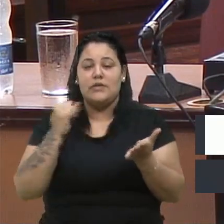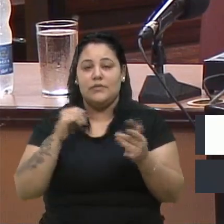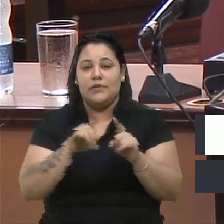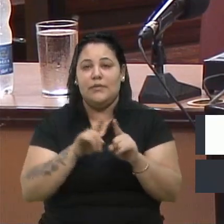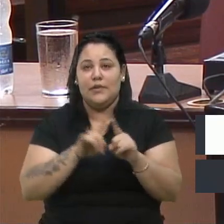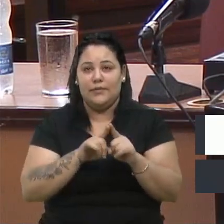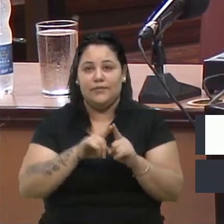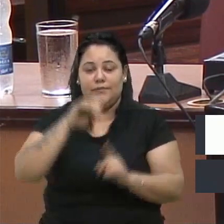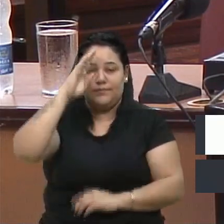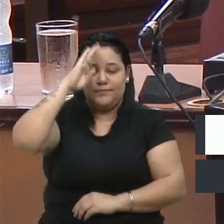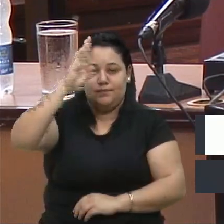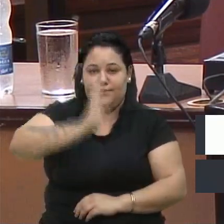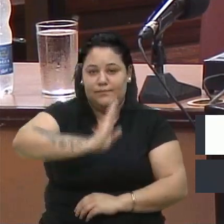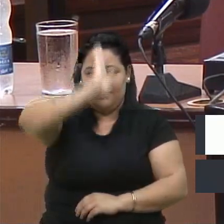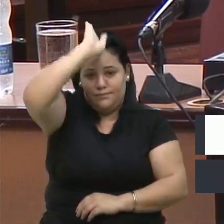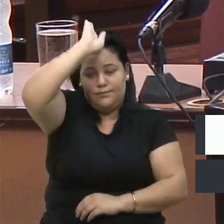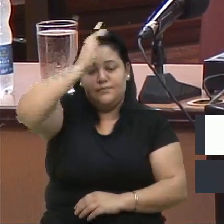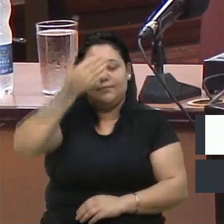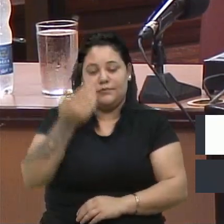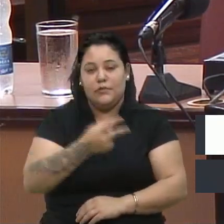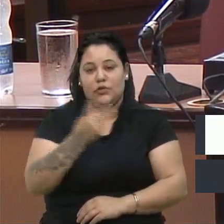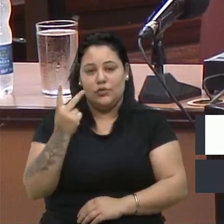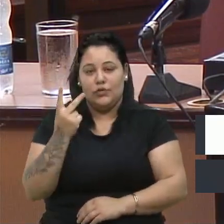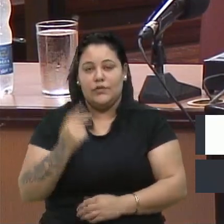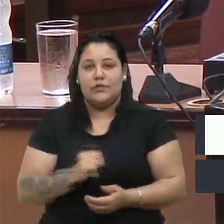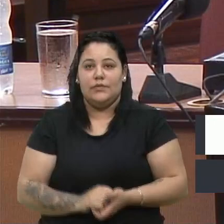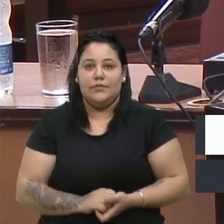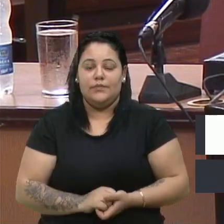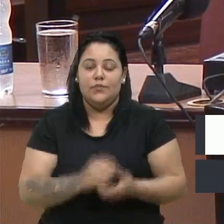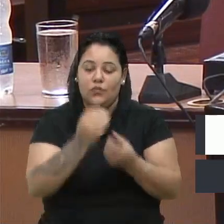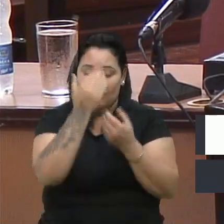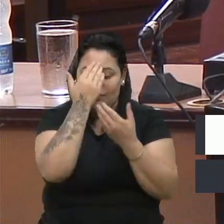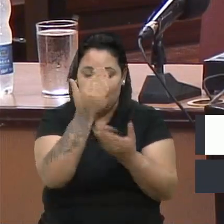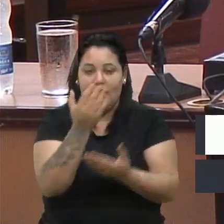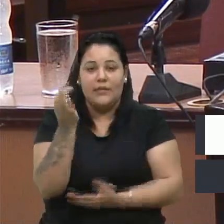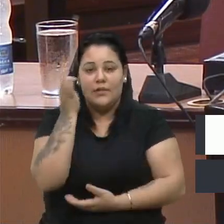militares, tanto da Brigada Militar quanto do Corpo de Bombeiros Militar. Muito obrigado pela